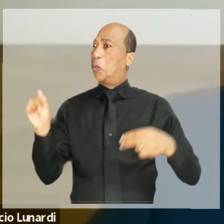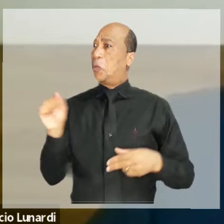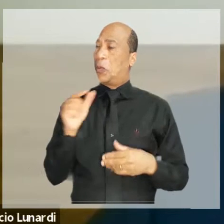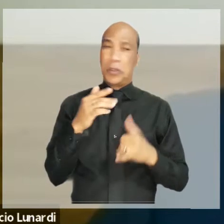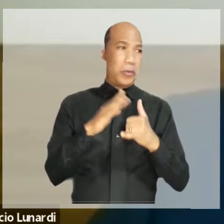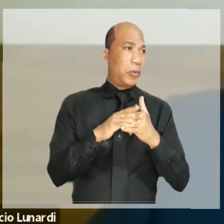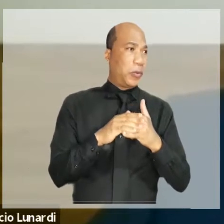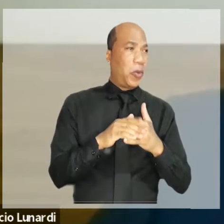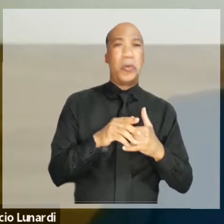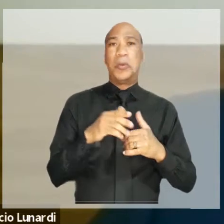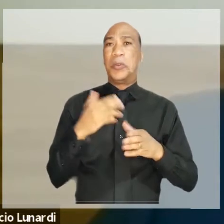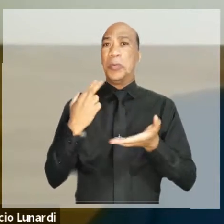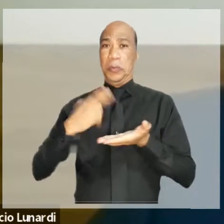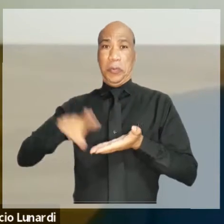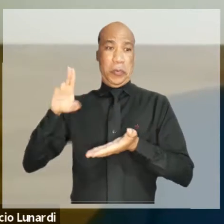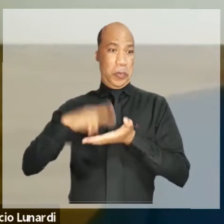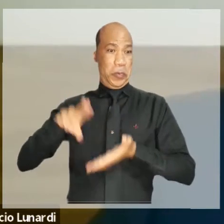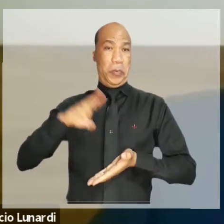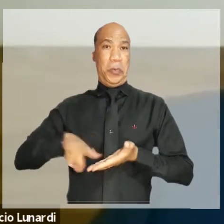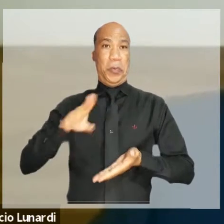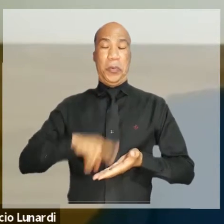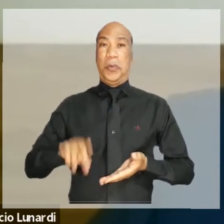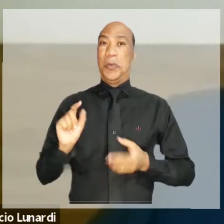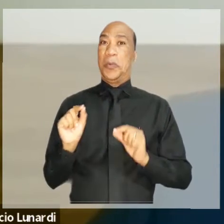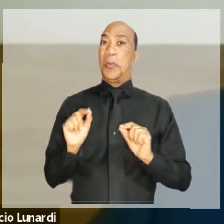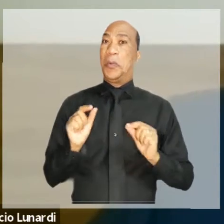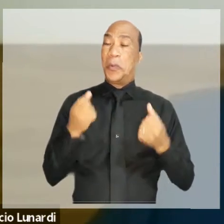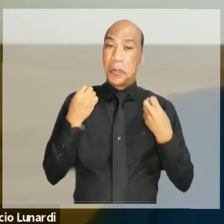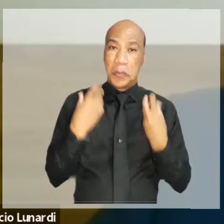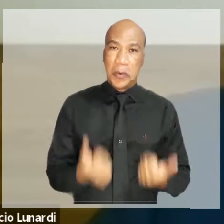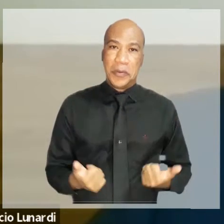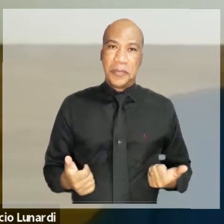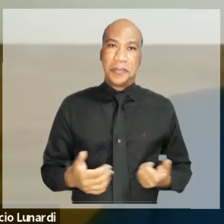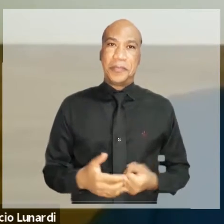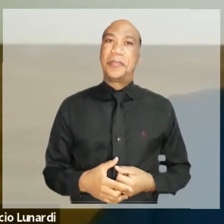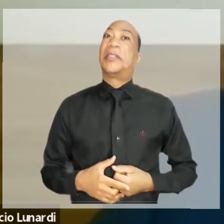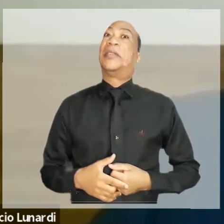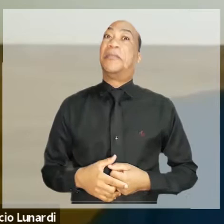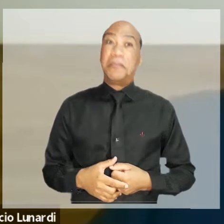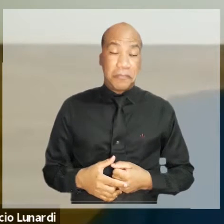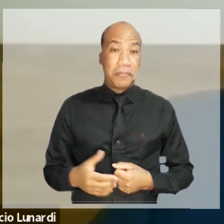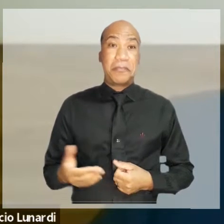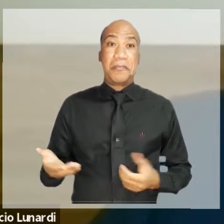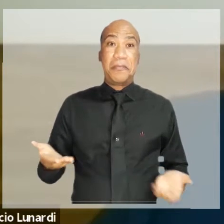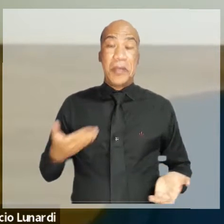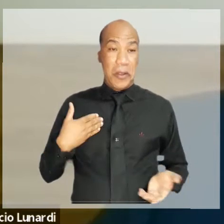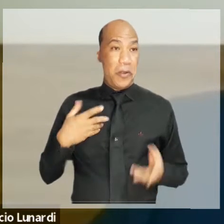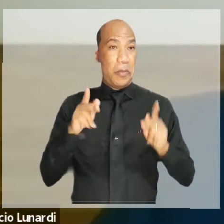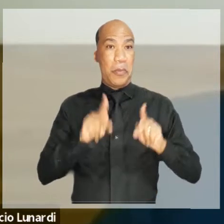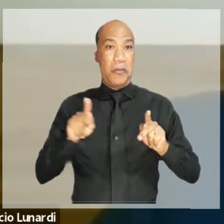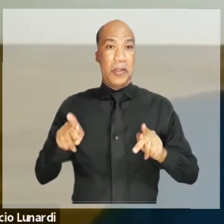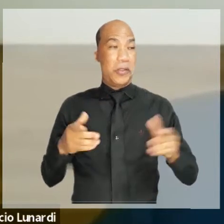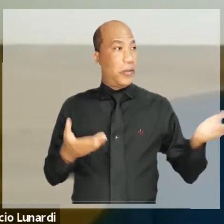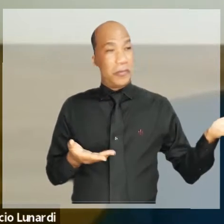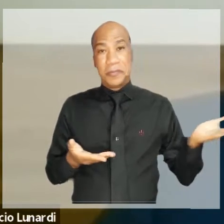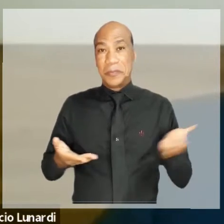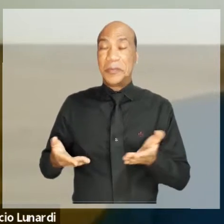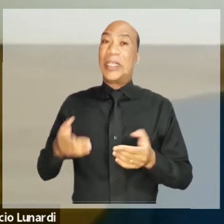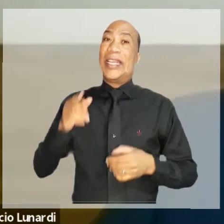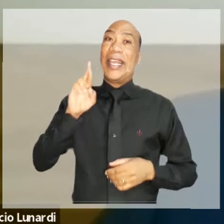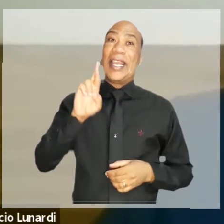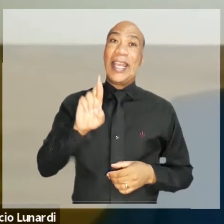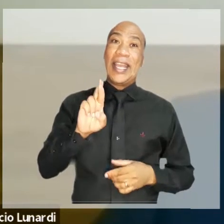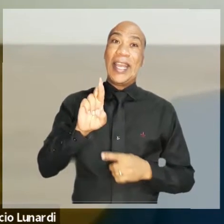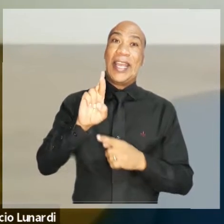para encerrar com chave de ouro, a gente vai falar aqui com o nosso querido professor Ronaldo Lemos, né, reconhecido